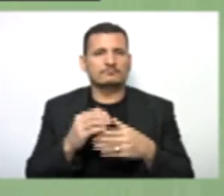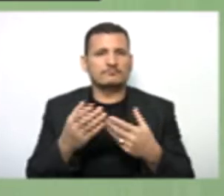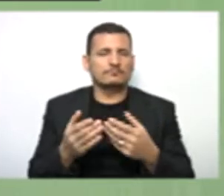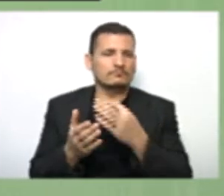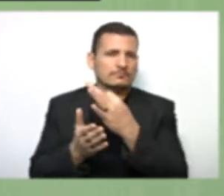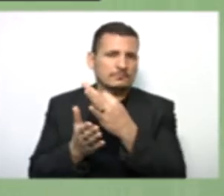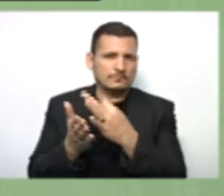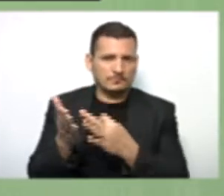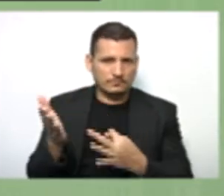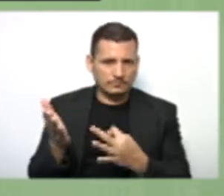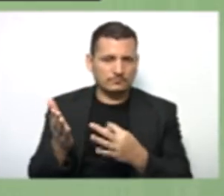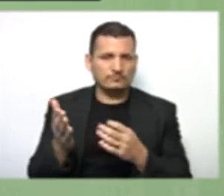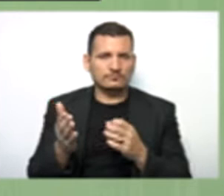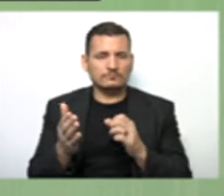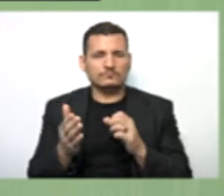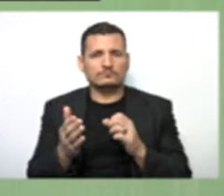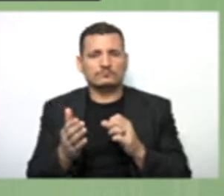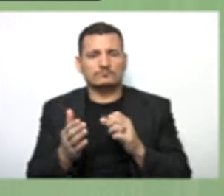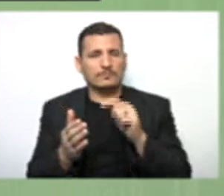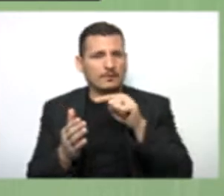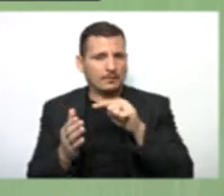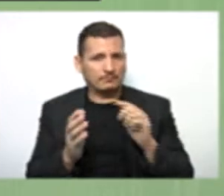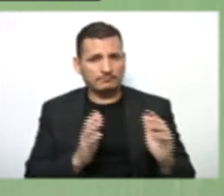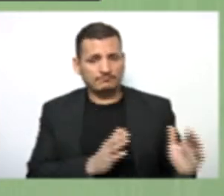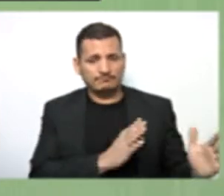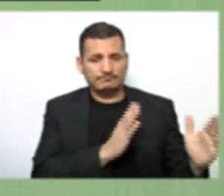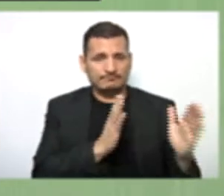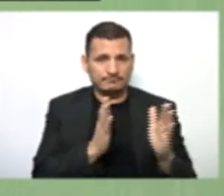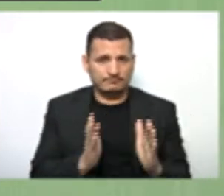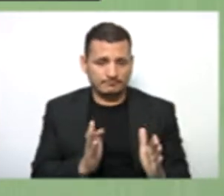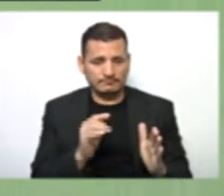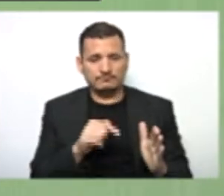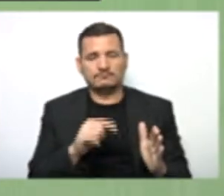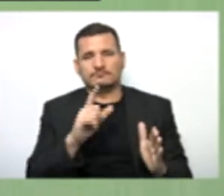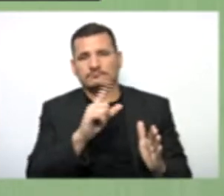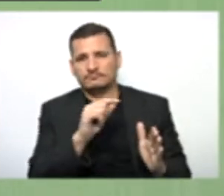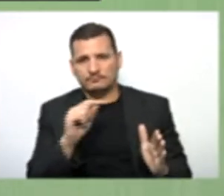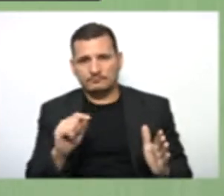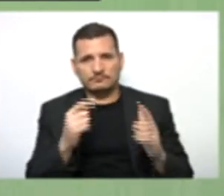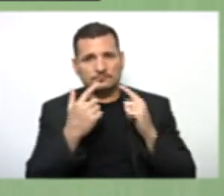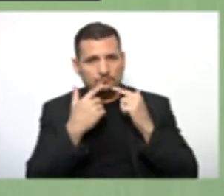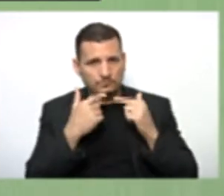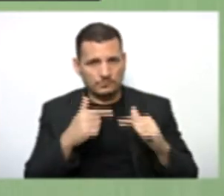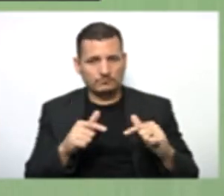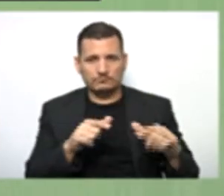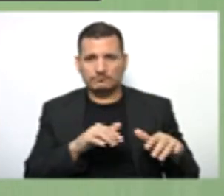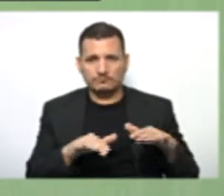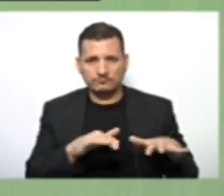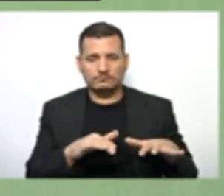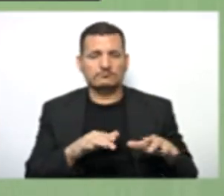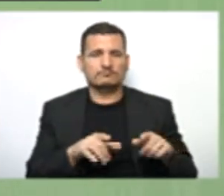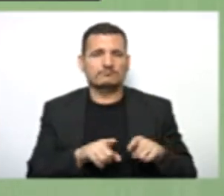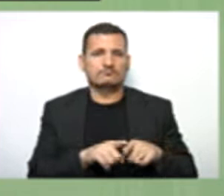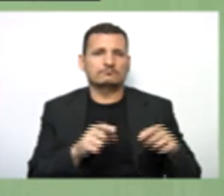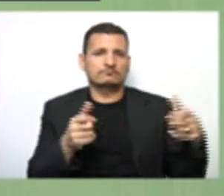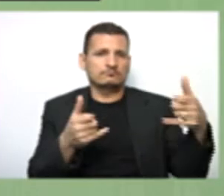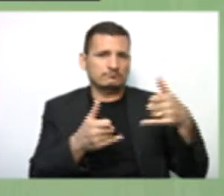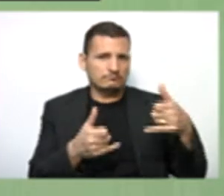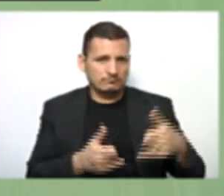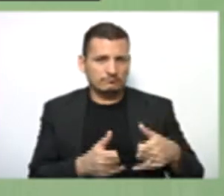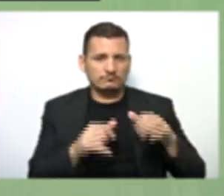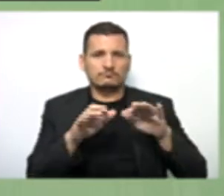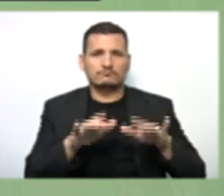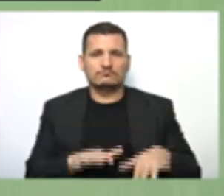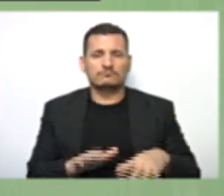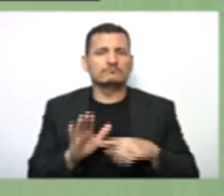de texto, ou editor de texto, nessa etapa vai ser escolhida a linguagem de programação e o código vai ser escrito.